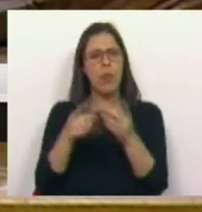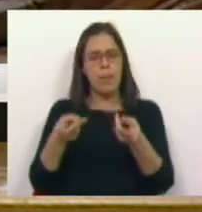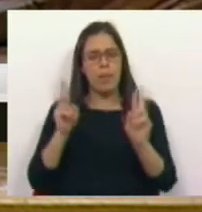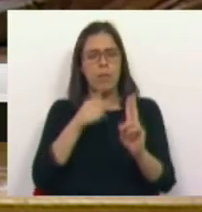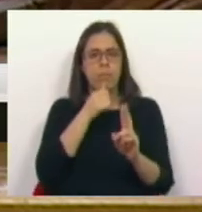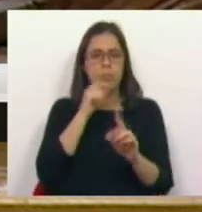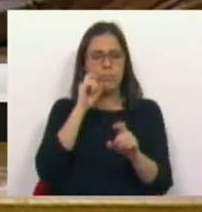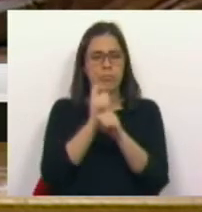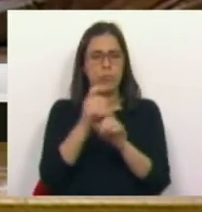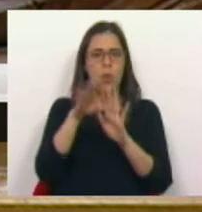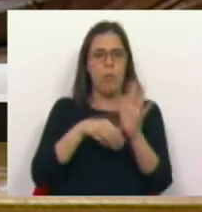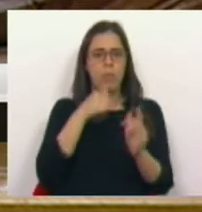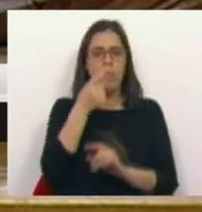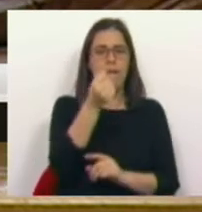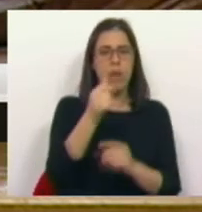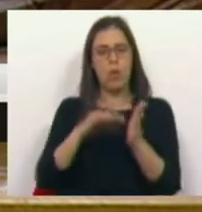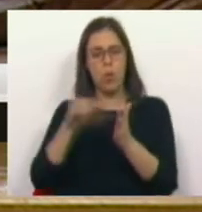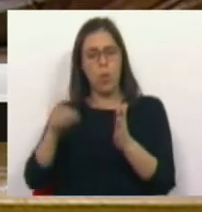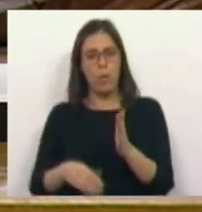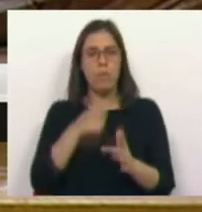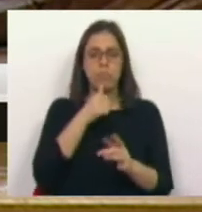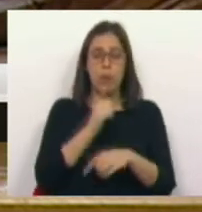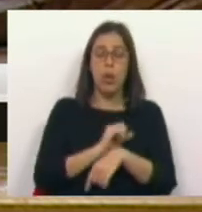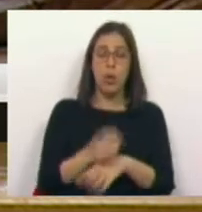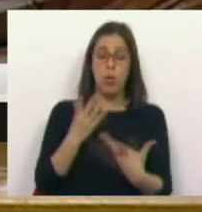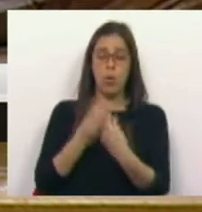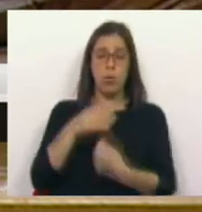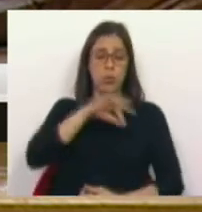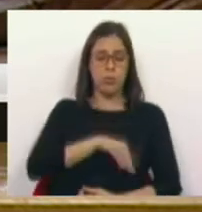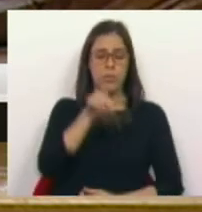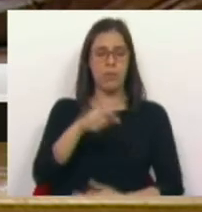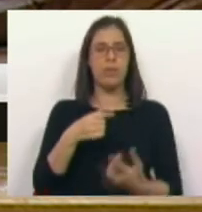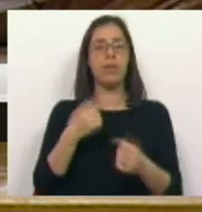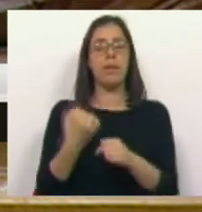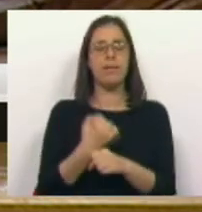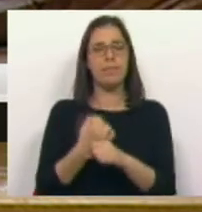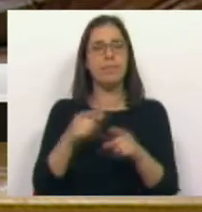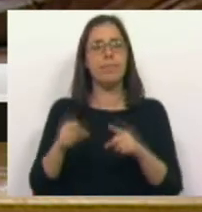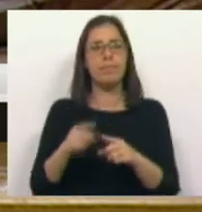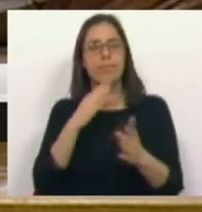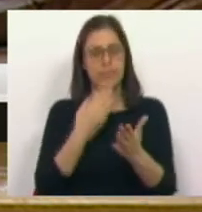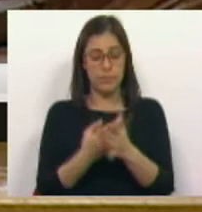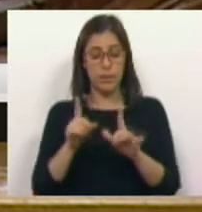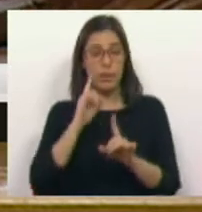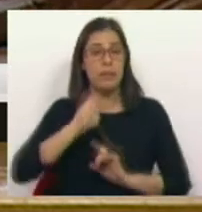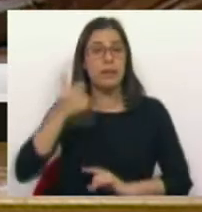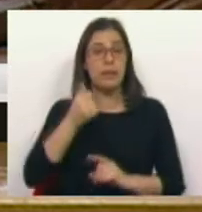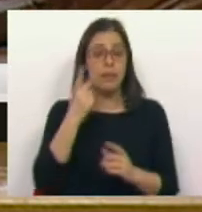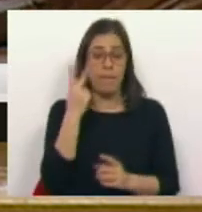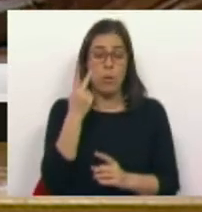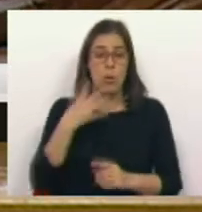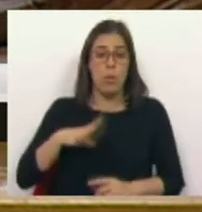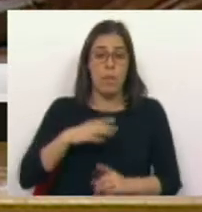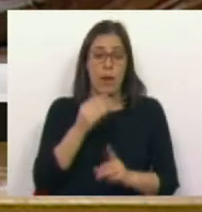dispõe sobre as condições, preços e contratos, desde logo junto dos profissionais para quem esta atividade constitui o seu principal meio de